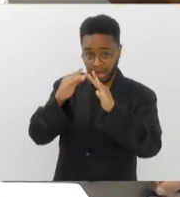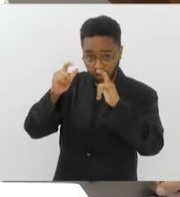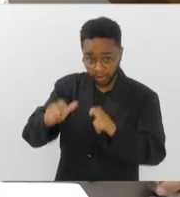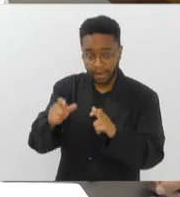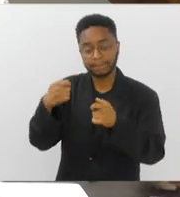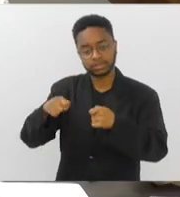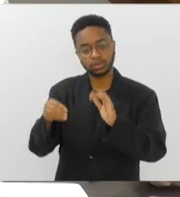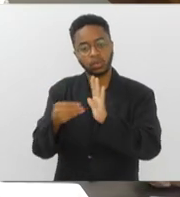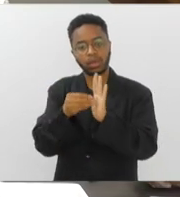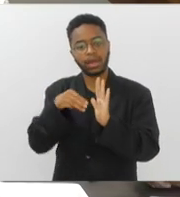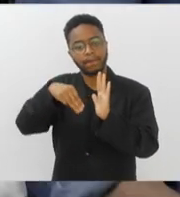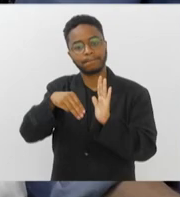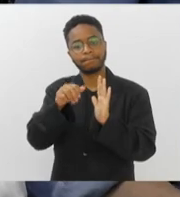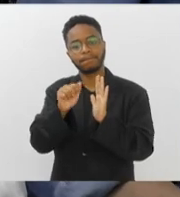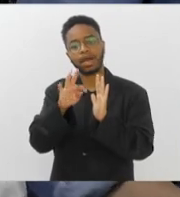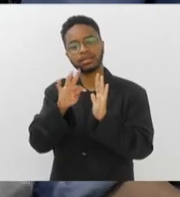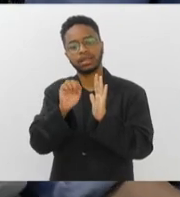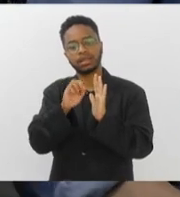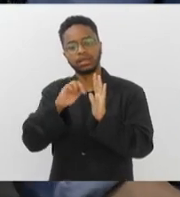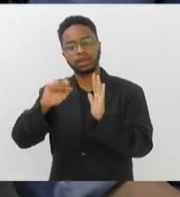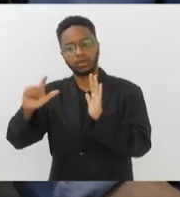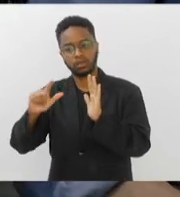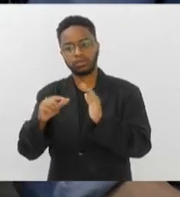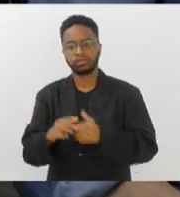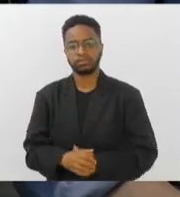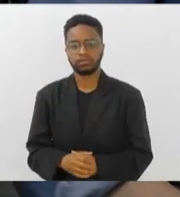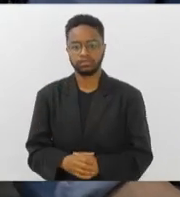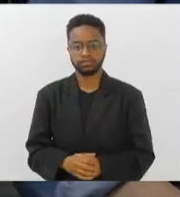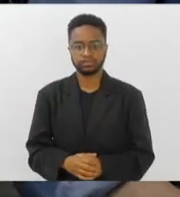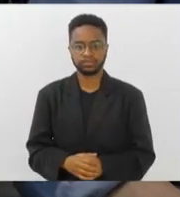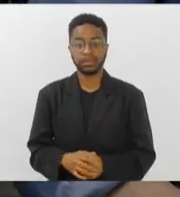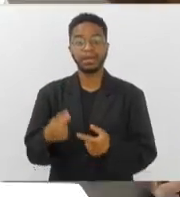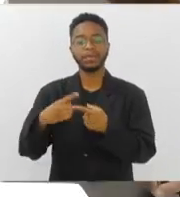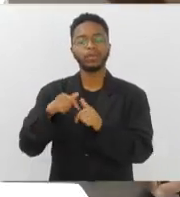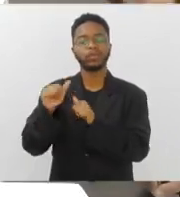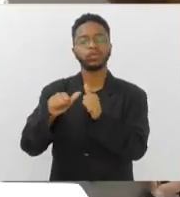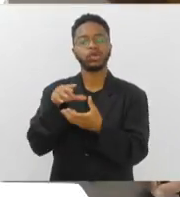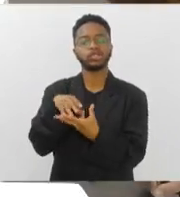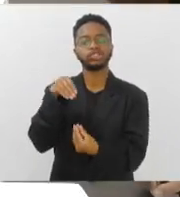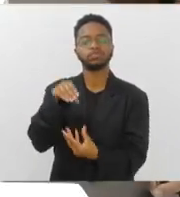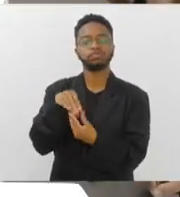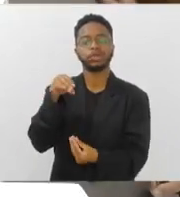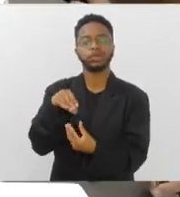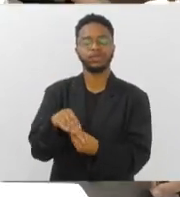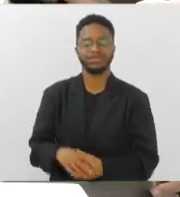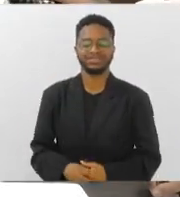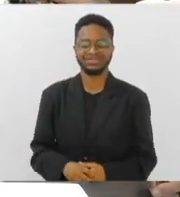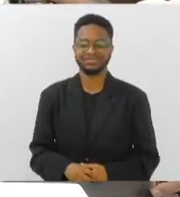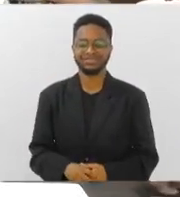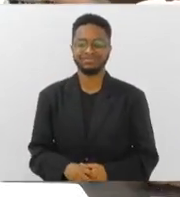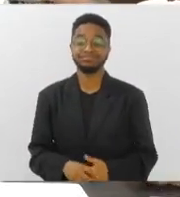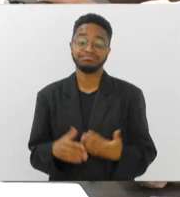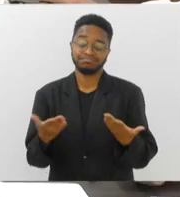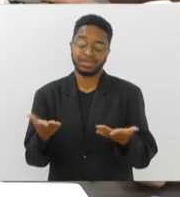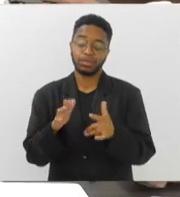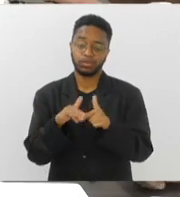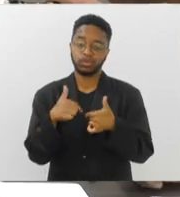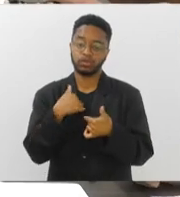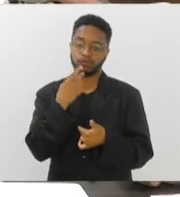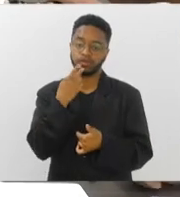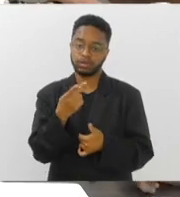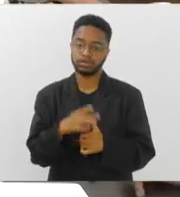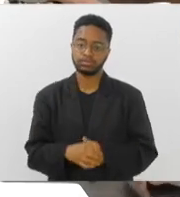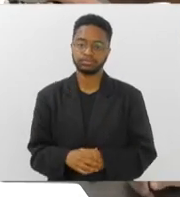original. Ele transformou a coisa no espírito do imóvel. Eu tenho acordo com o